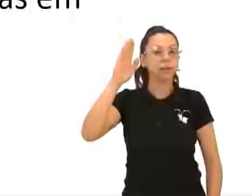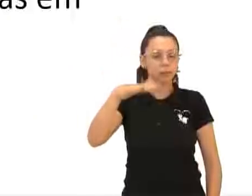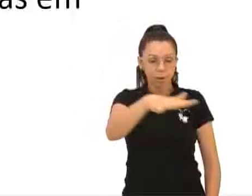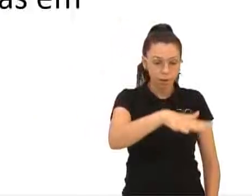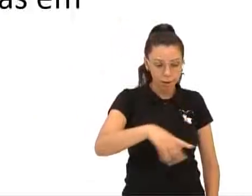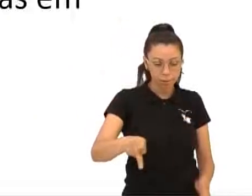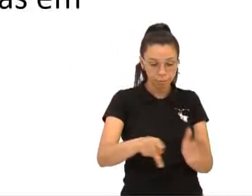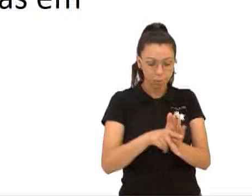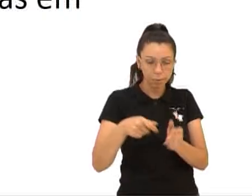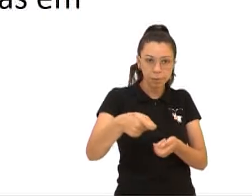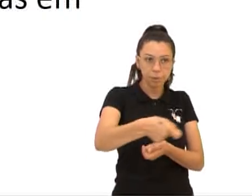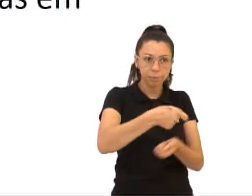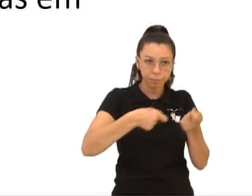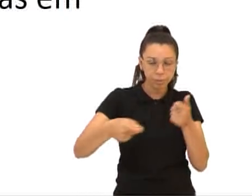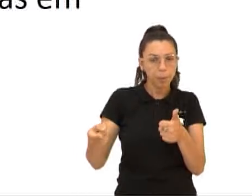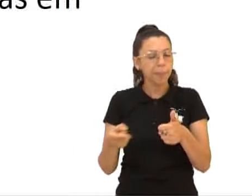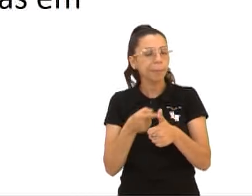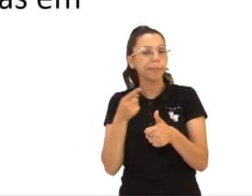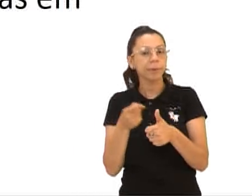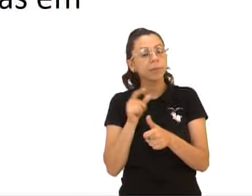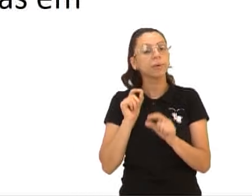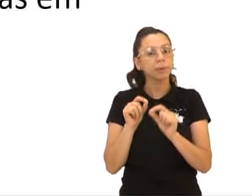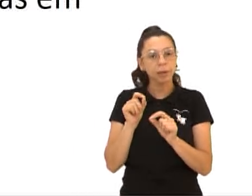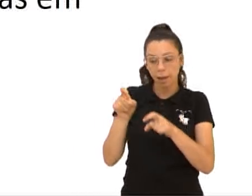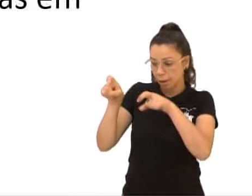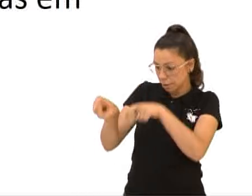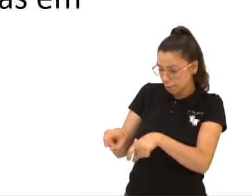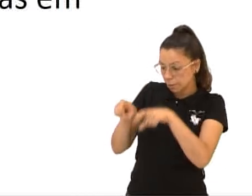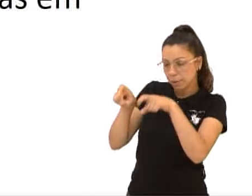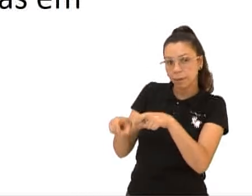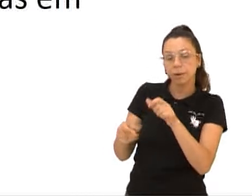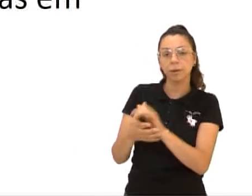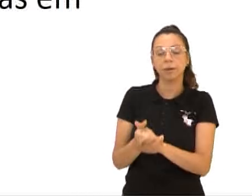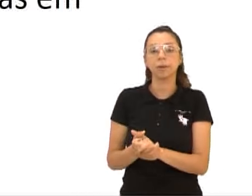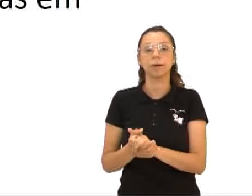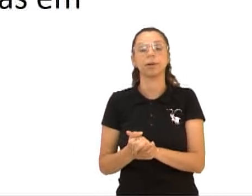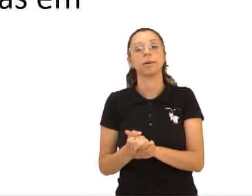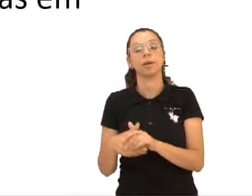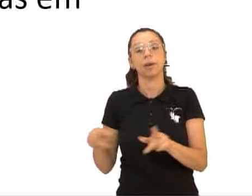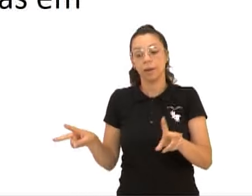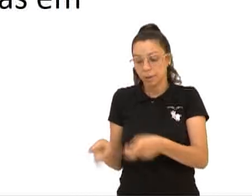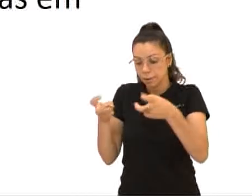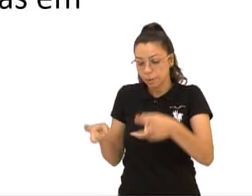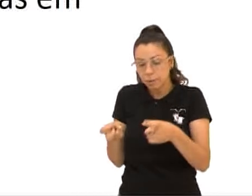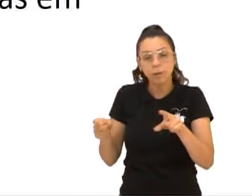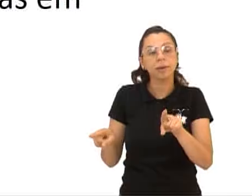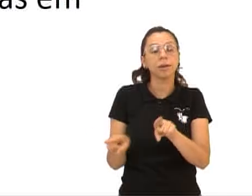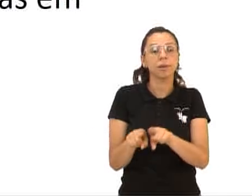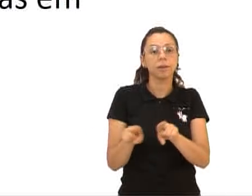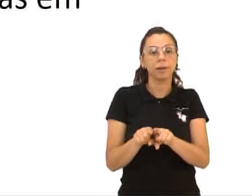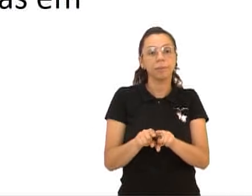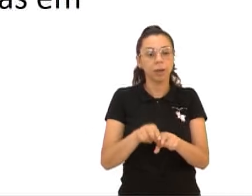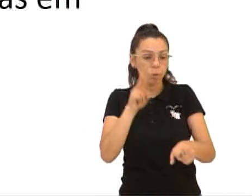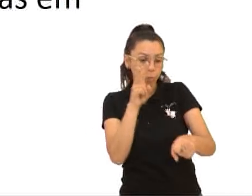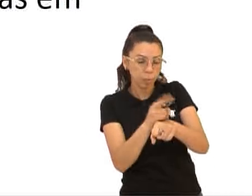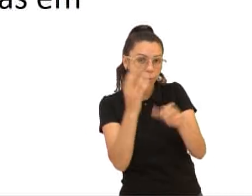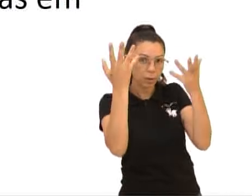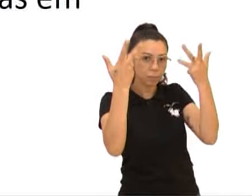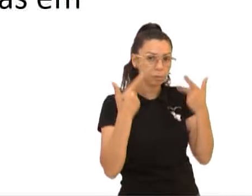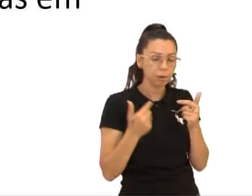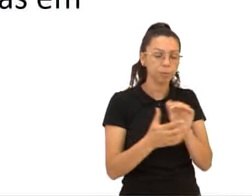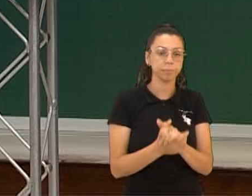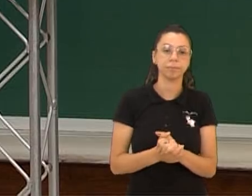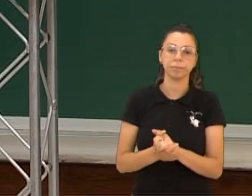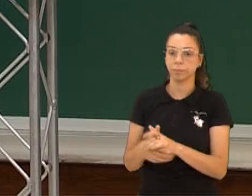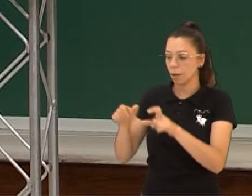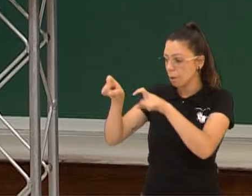primeiro setor. Lembra do primeiro setor da economia? Agricultura, pecuária e extrativismo. A agricultura de subsistência